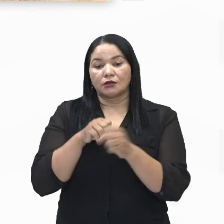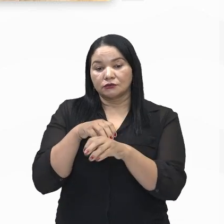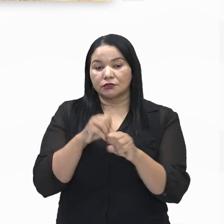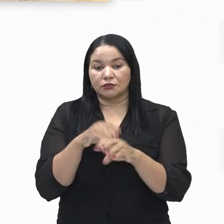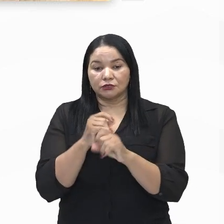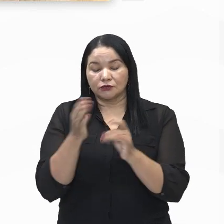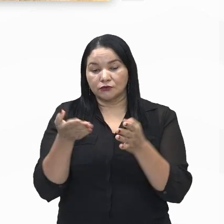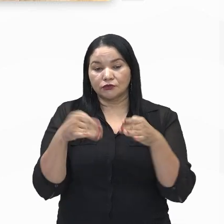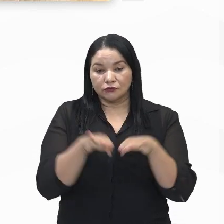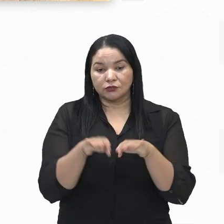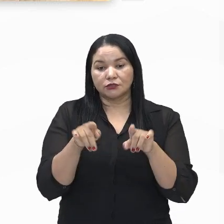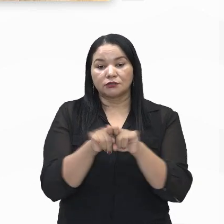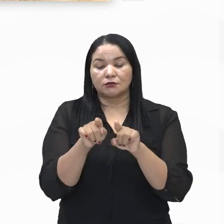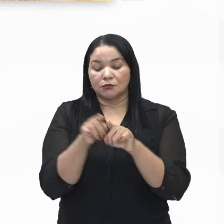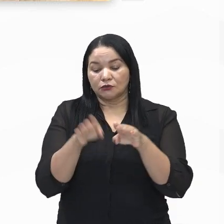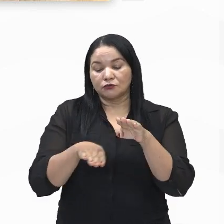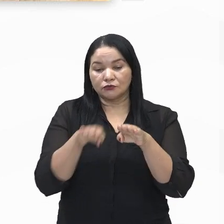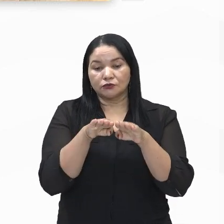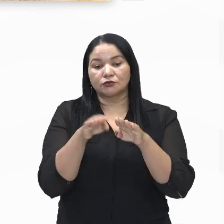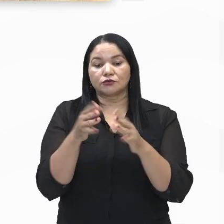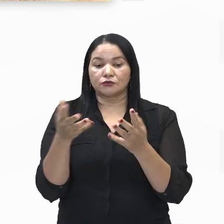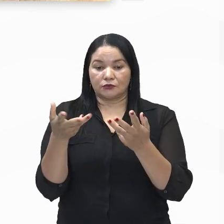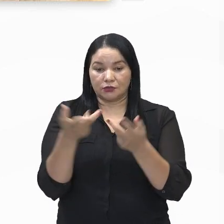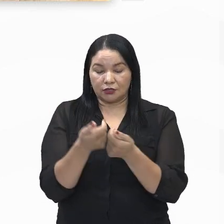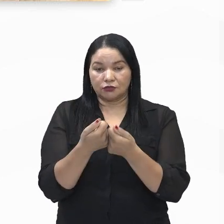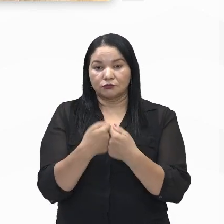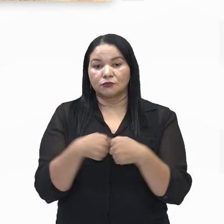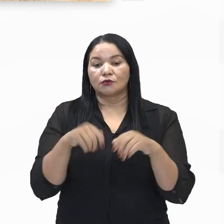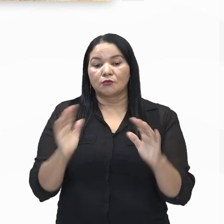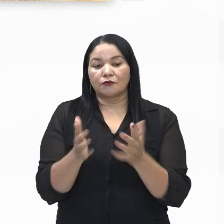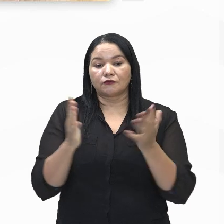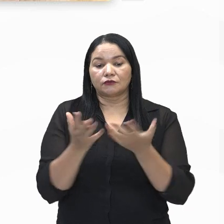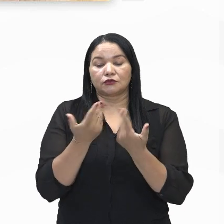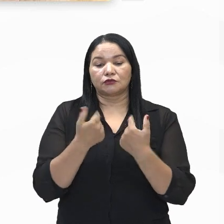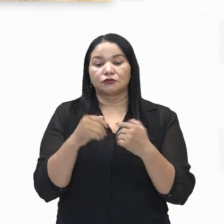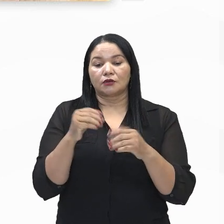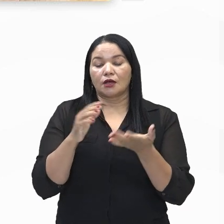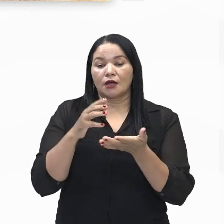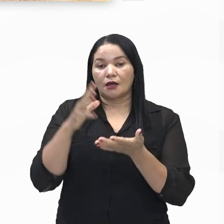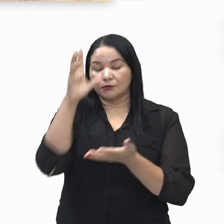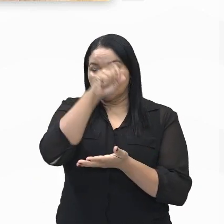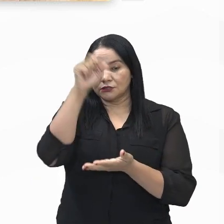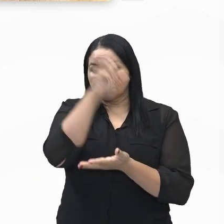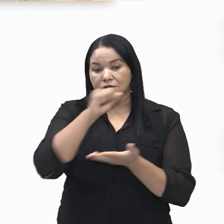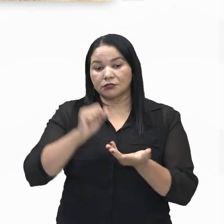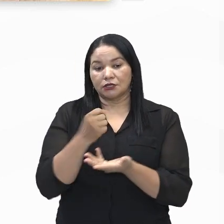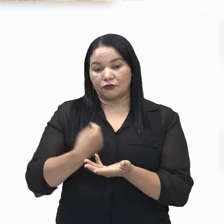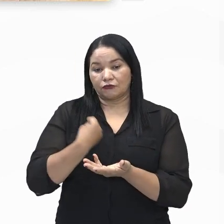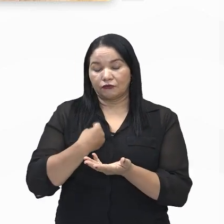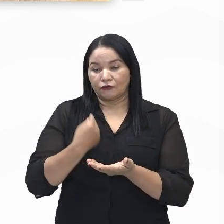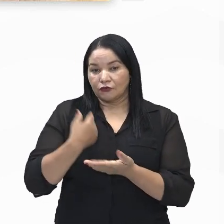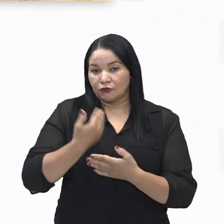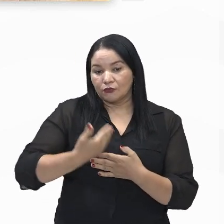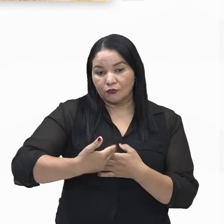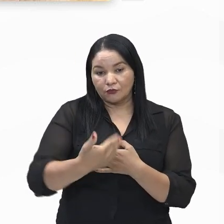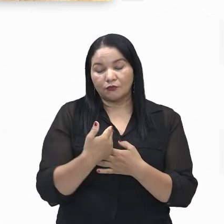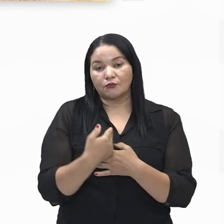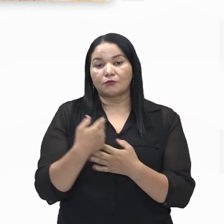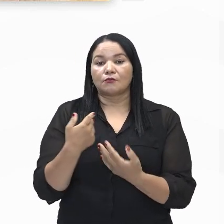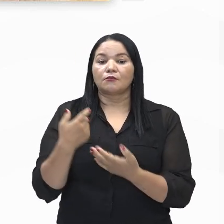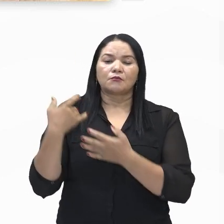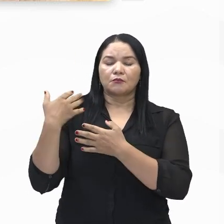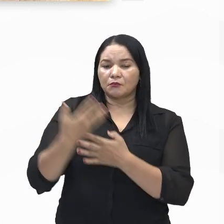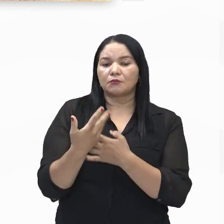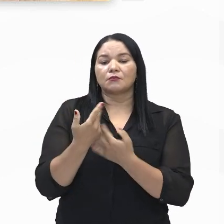inclusiva, equitativa e de qualidade, promovendo oportunidade de aprendizado ao longo da vida para todos.